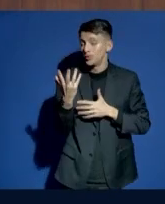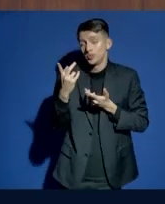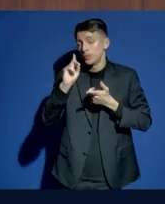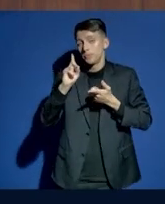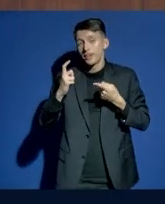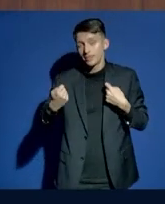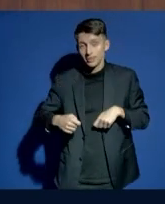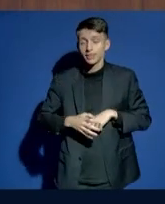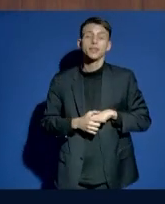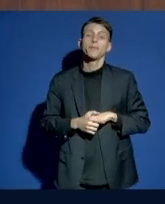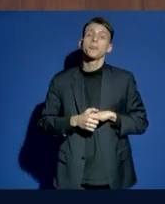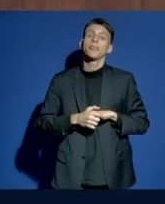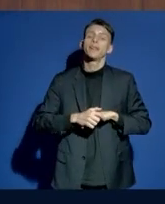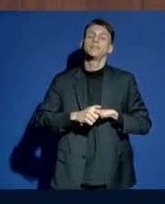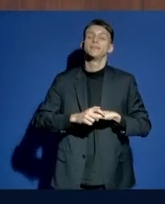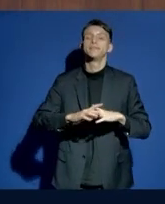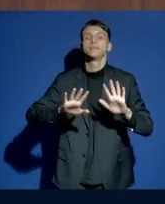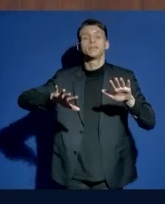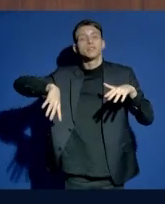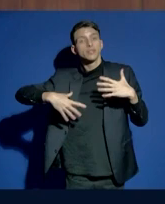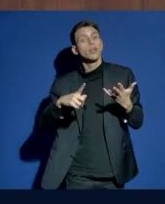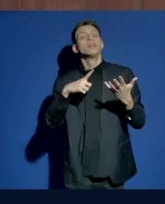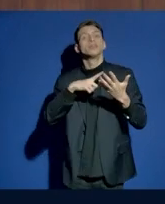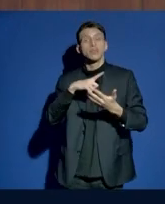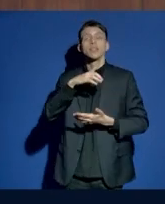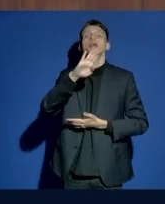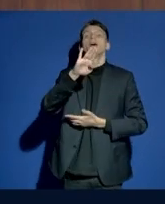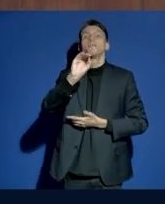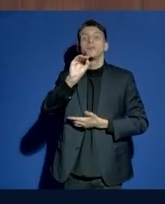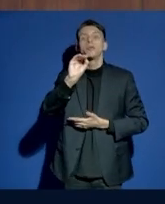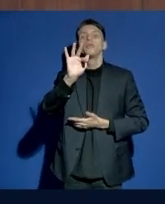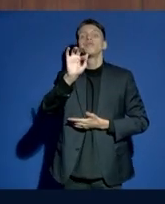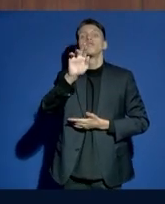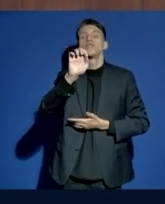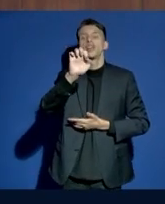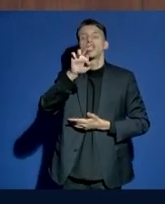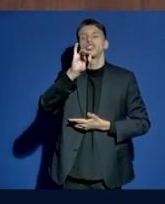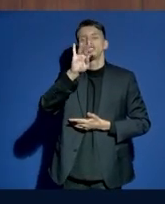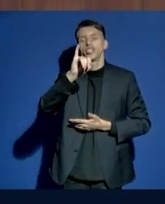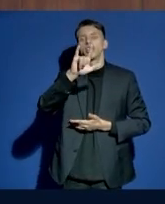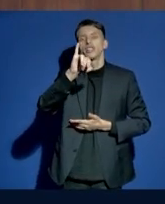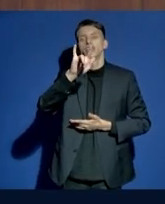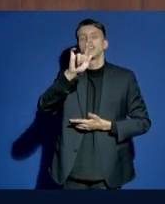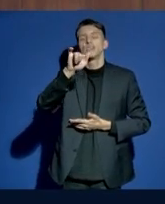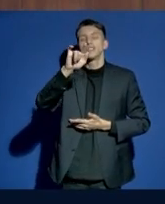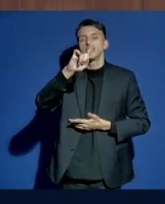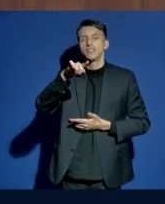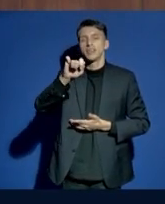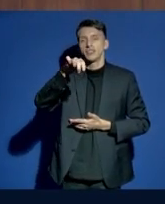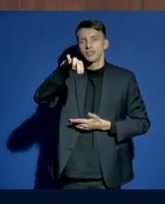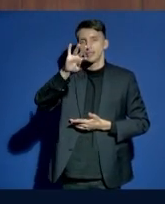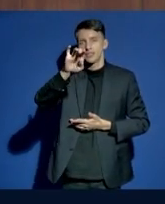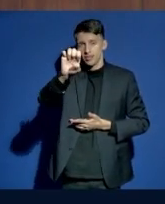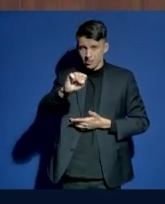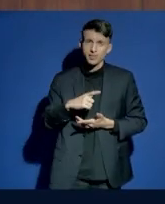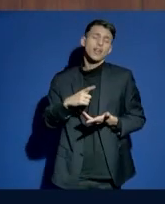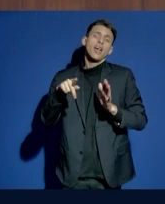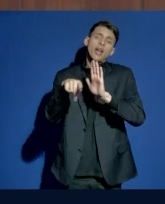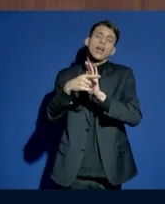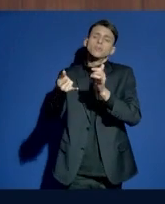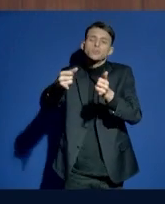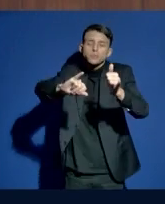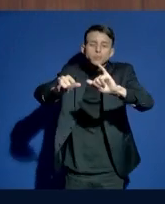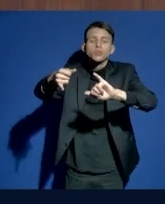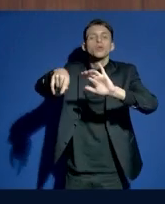Então, temos também os biofertilizantes, que são substâncias animais ou vegetais